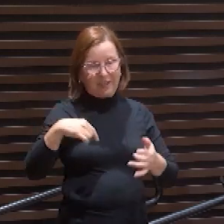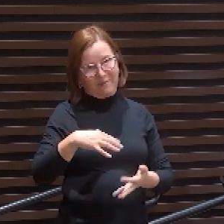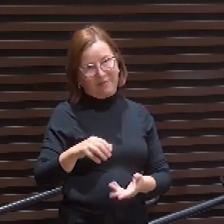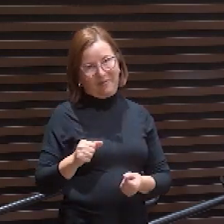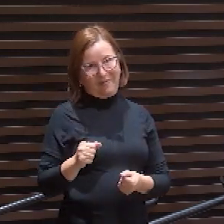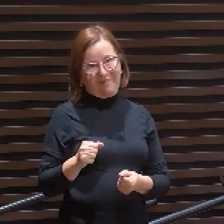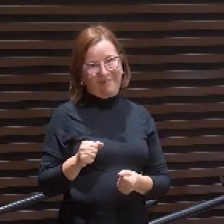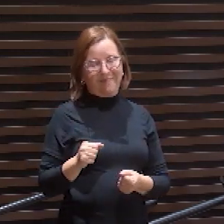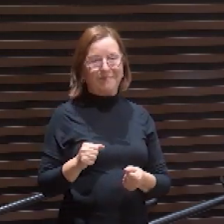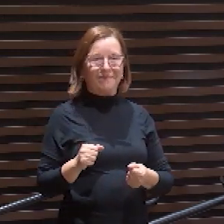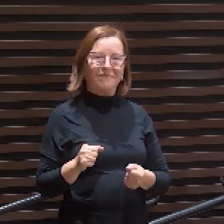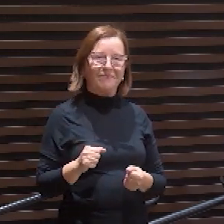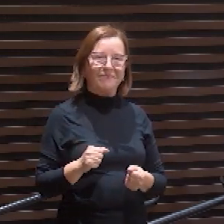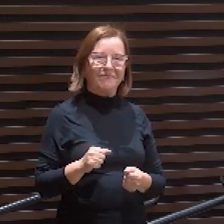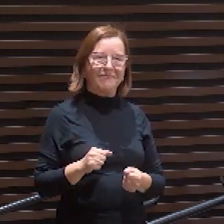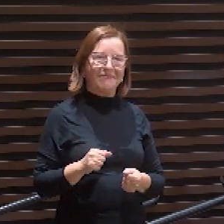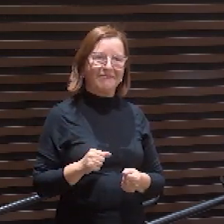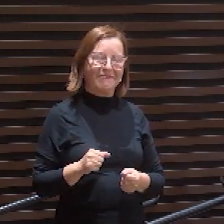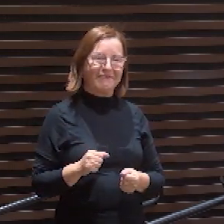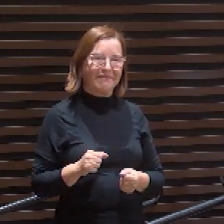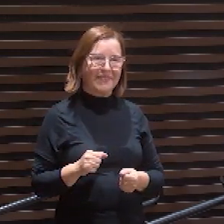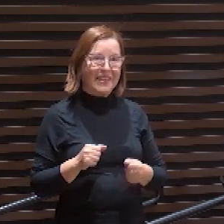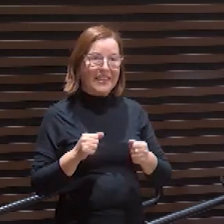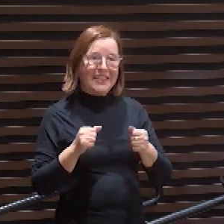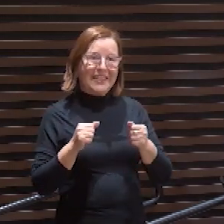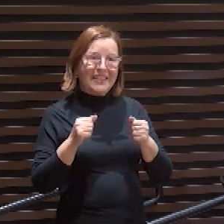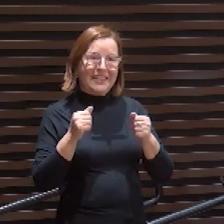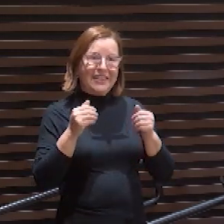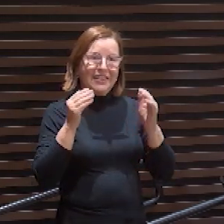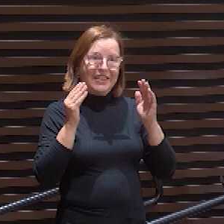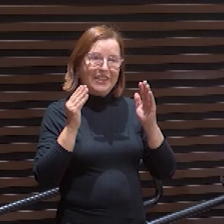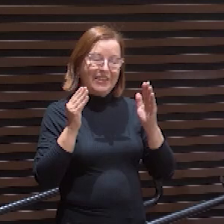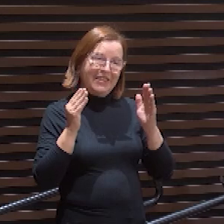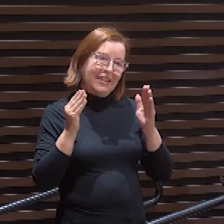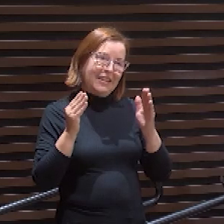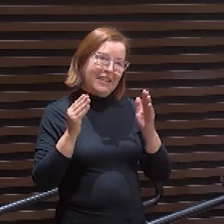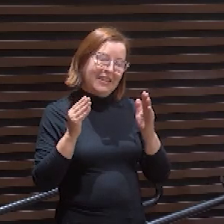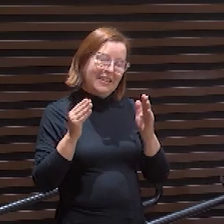já estava no processo do sacrifício dos animais.